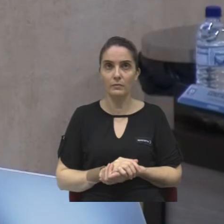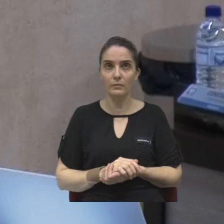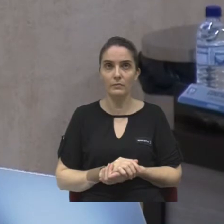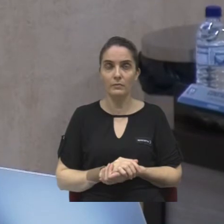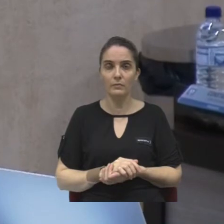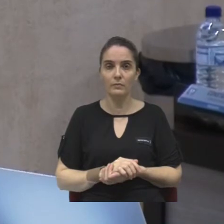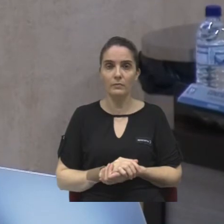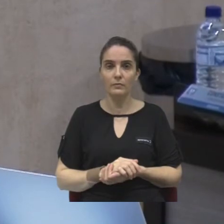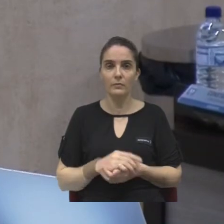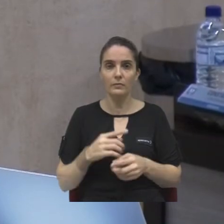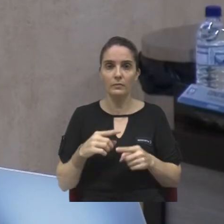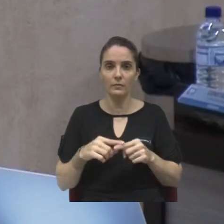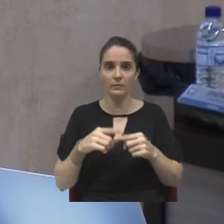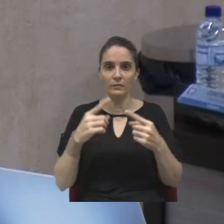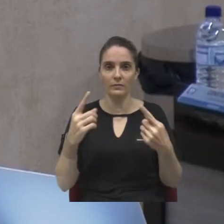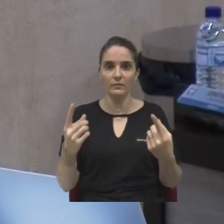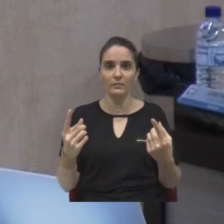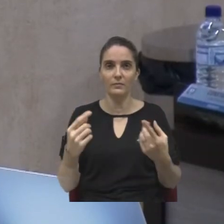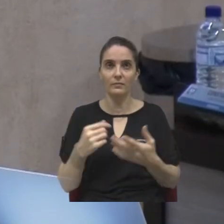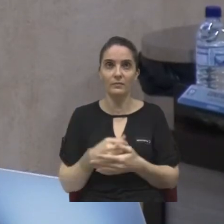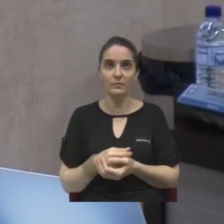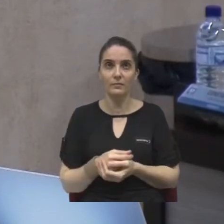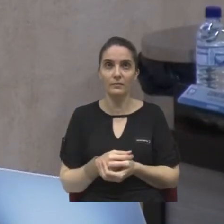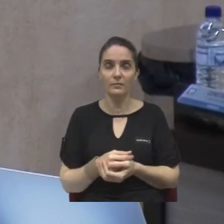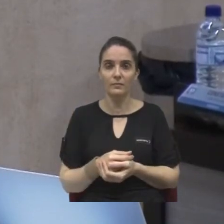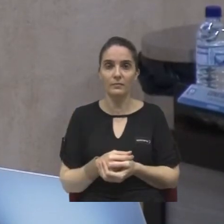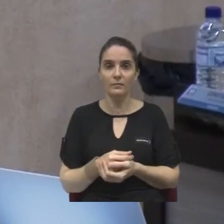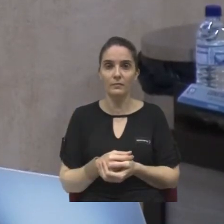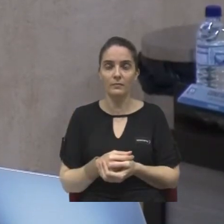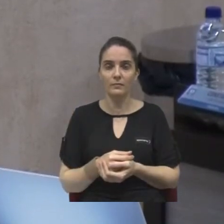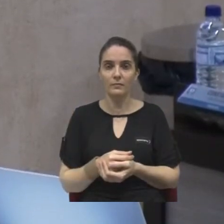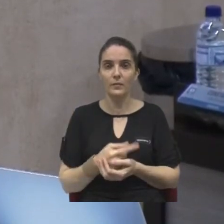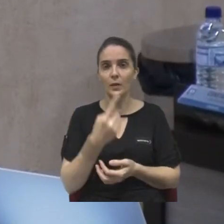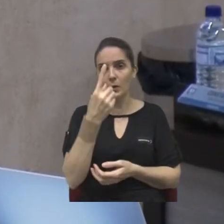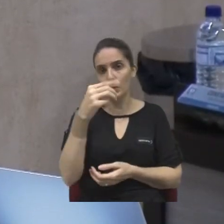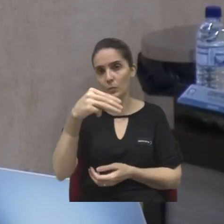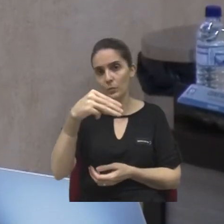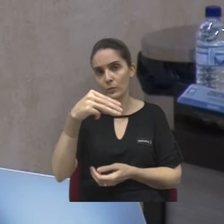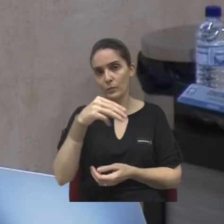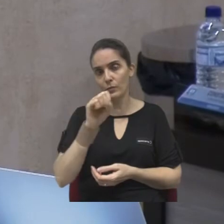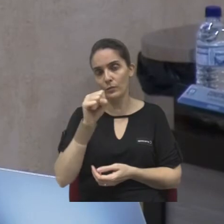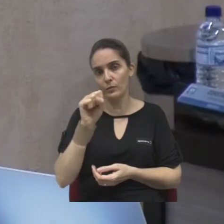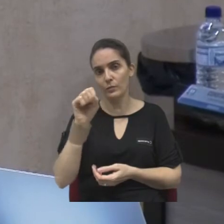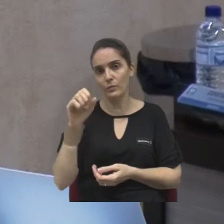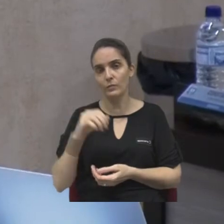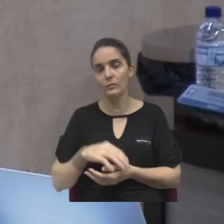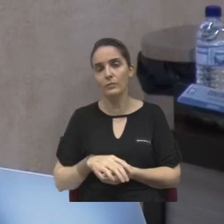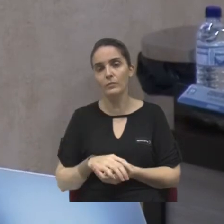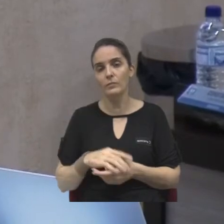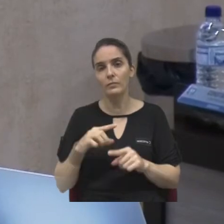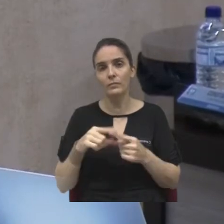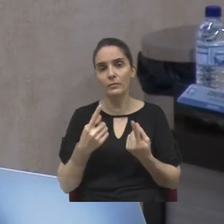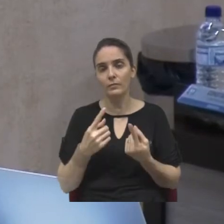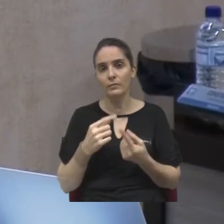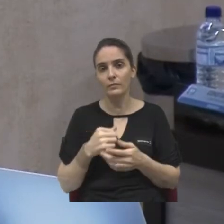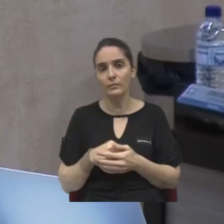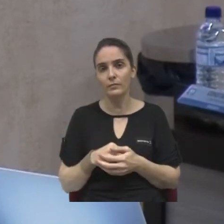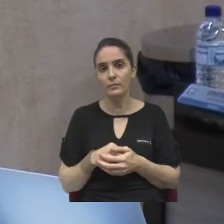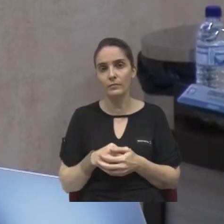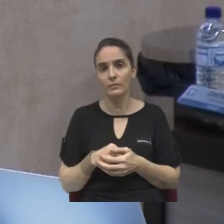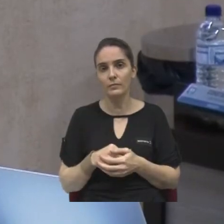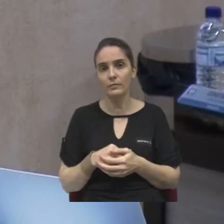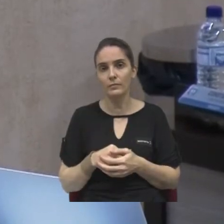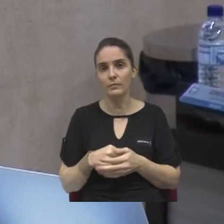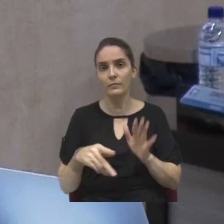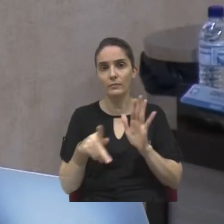que... Eu vou deliberar para a senhora, vereadora, mais 1 minuto e 8 segundos. Agradeço, mas presidente. Mas isso é atributo do presidente. A senhora tem